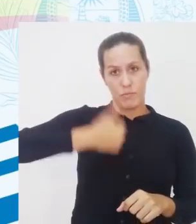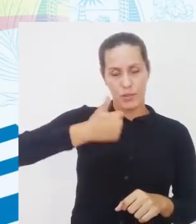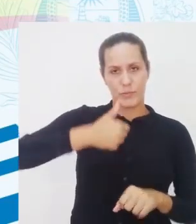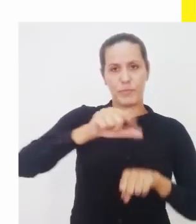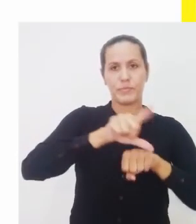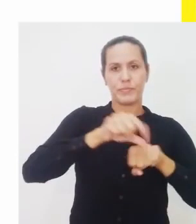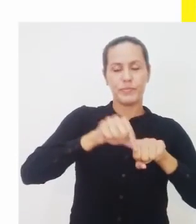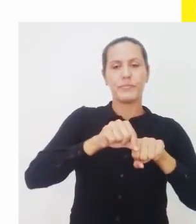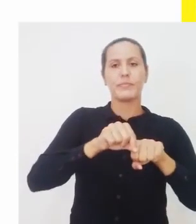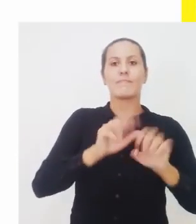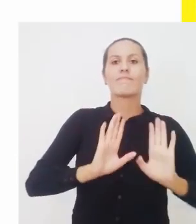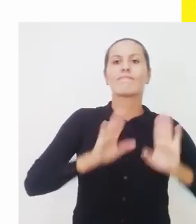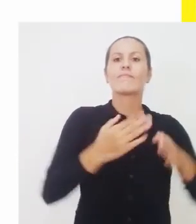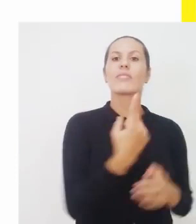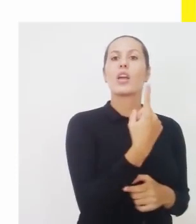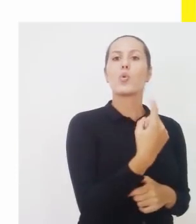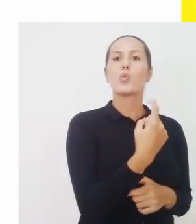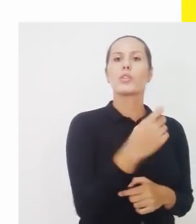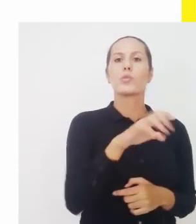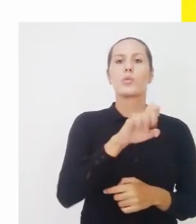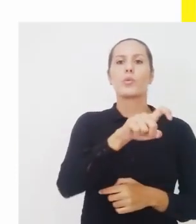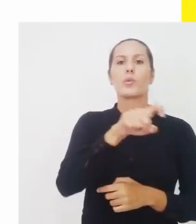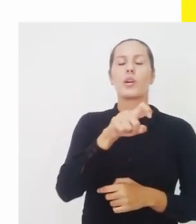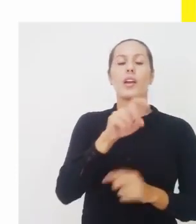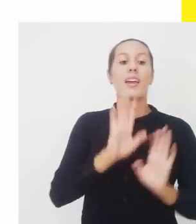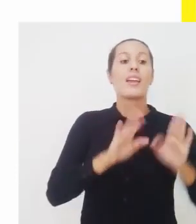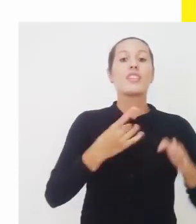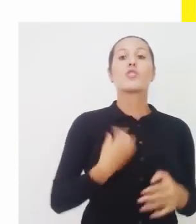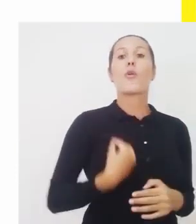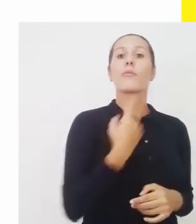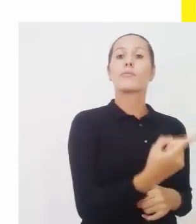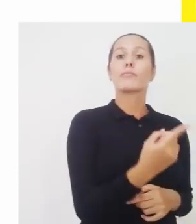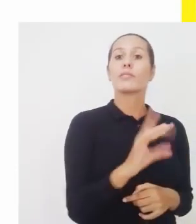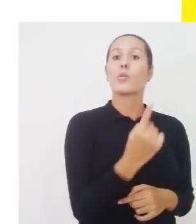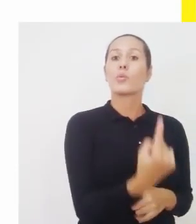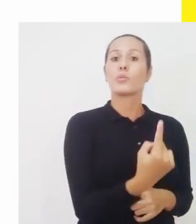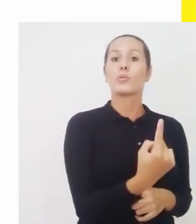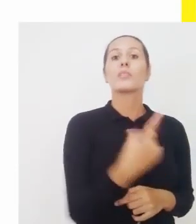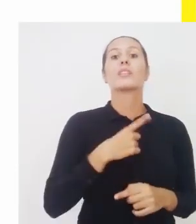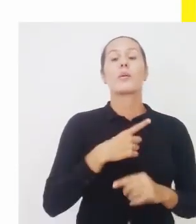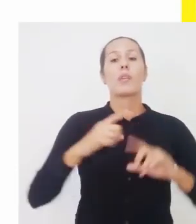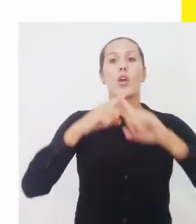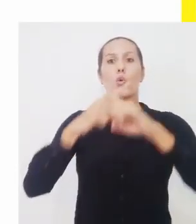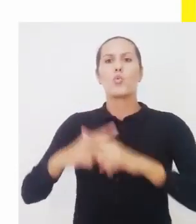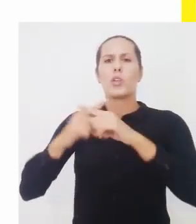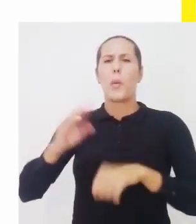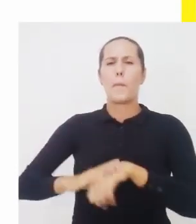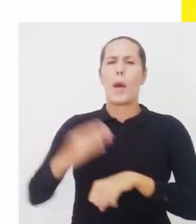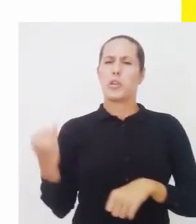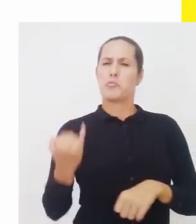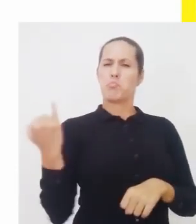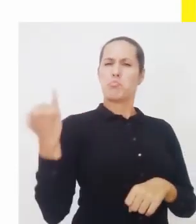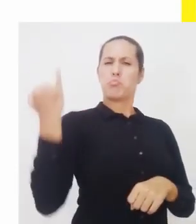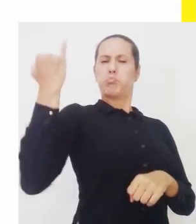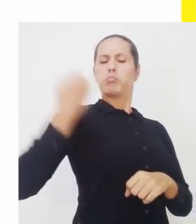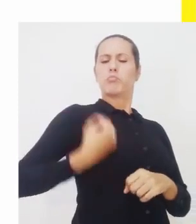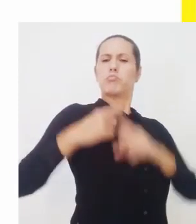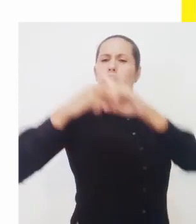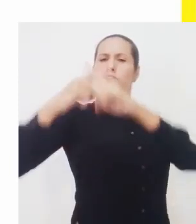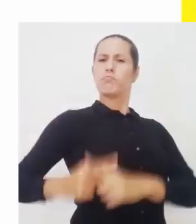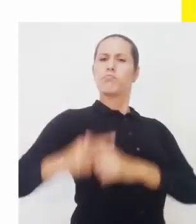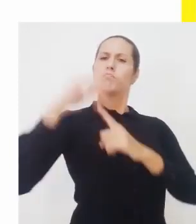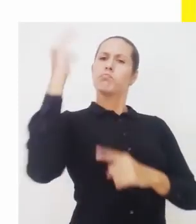Felipe disse, vai aparecer para vocês agora. O Felipe afirma que o melhor time de Pernambuco é o Sport. E ele diz o